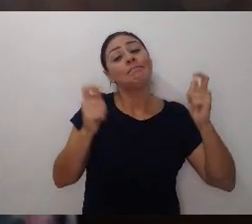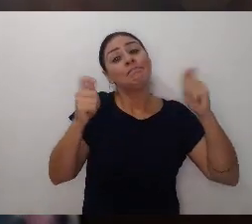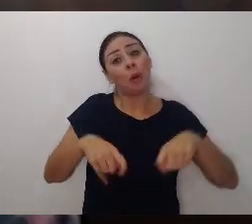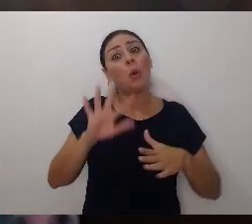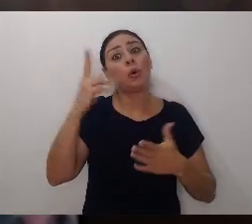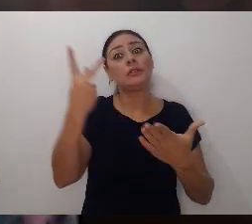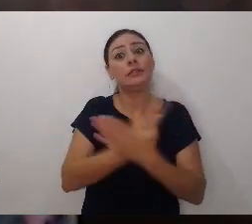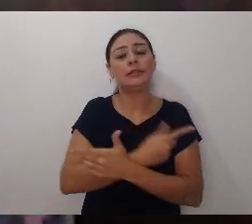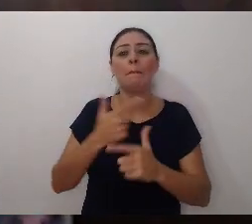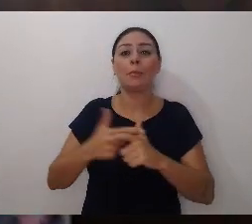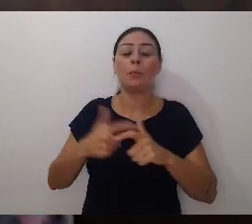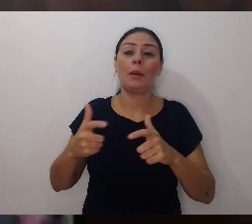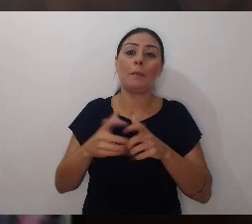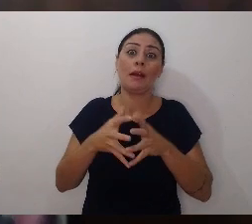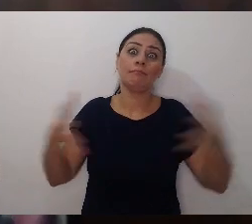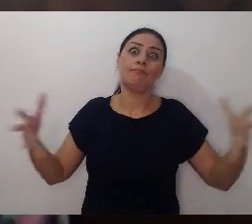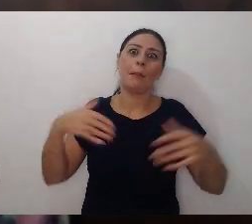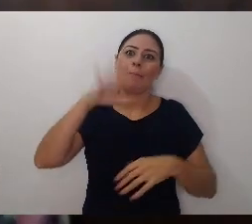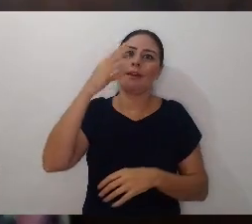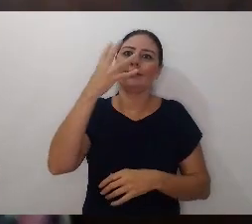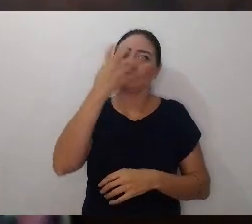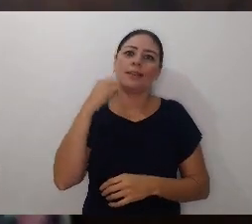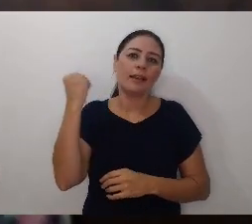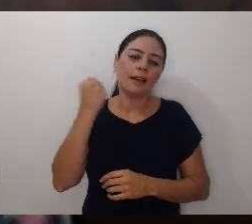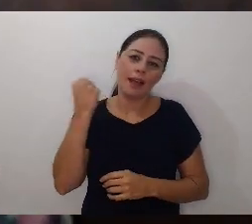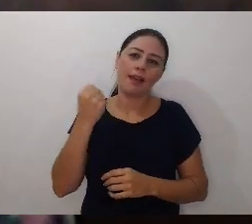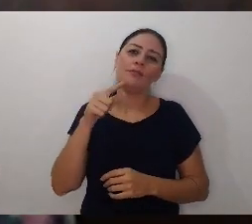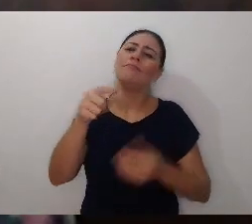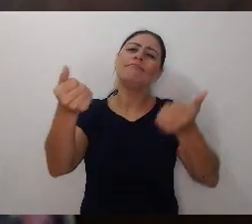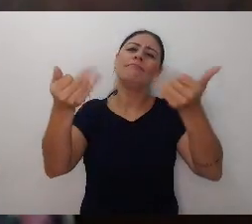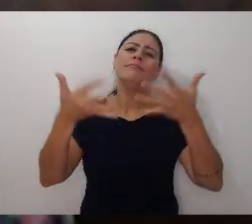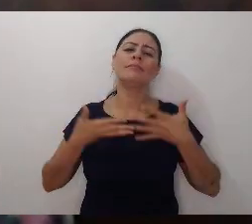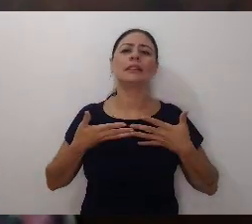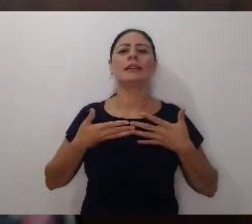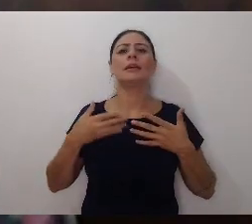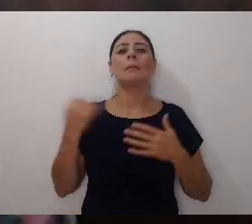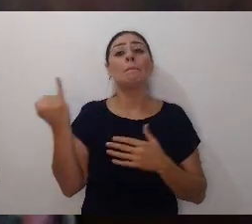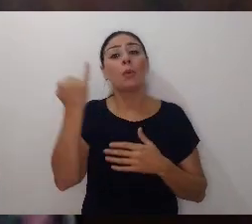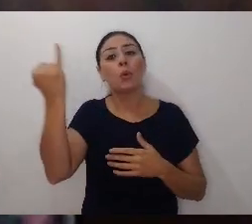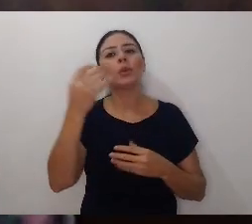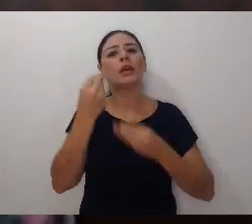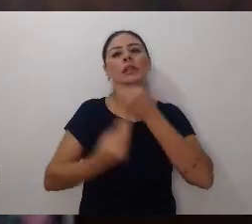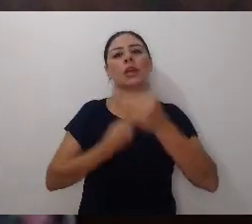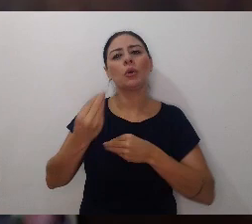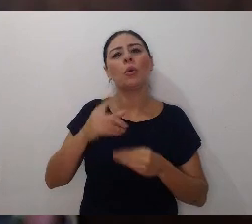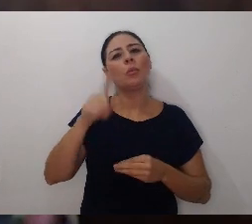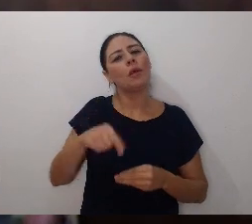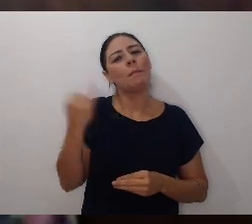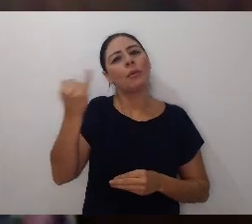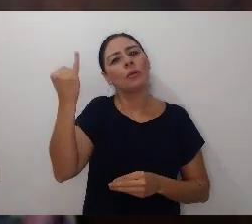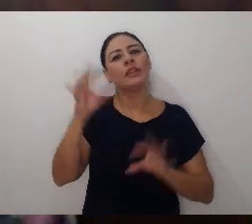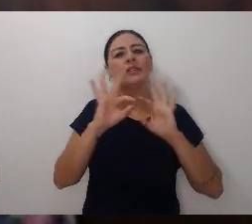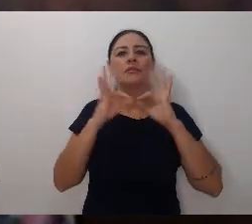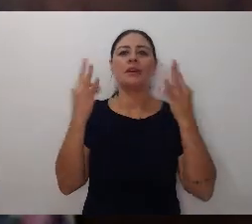própria, né? Porque às vezes o medo de não procurar um auxílio acaba que isso pode gerar um problema